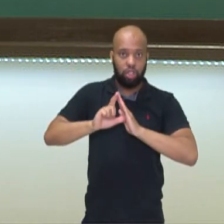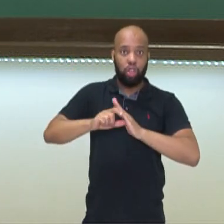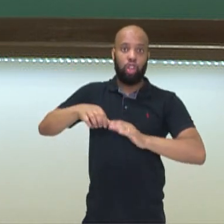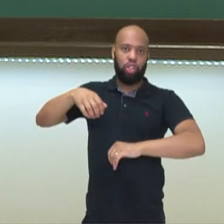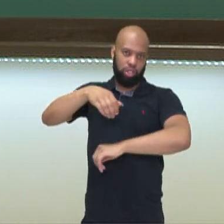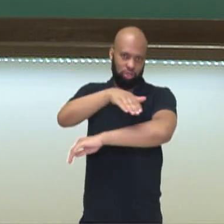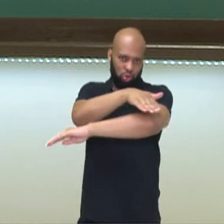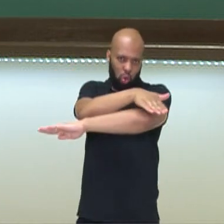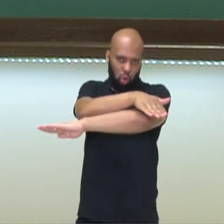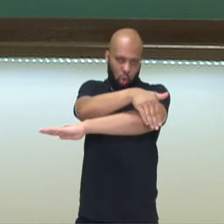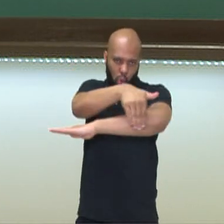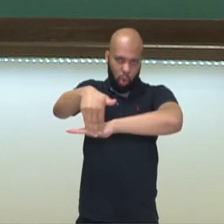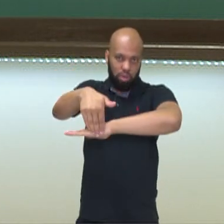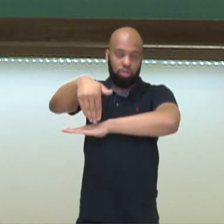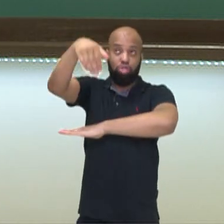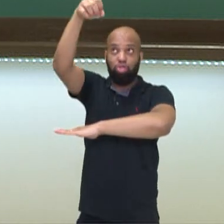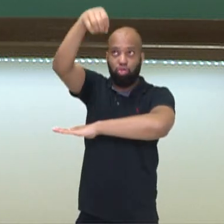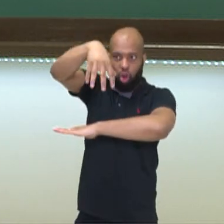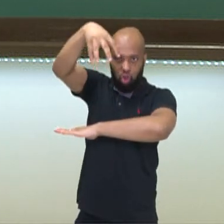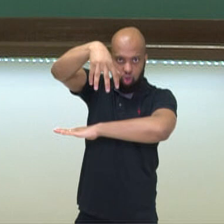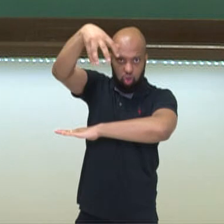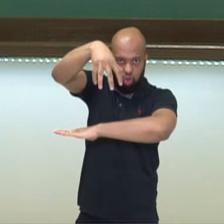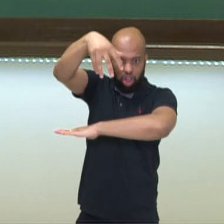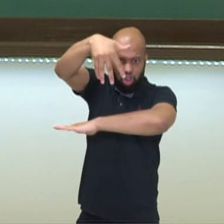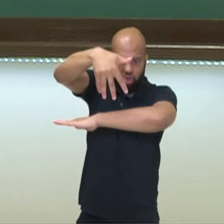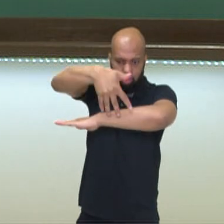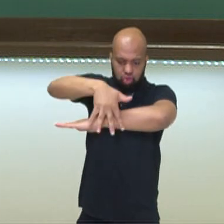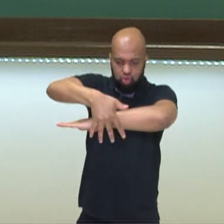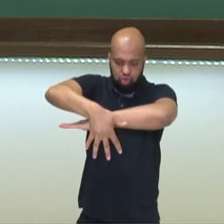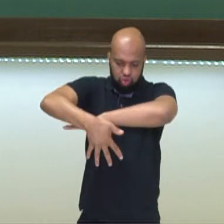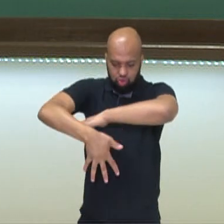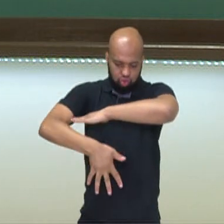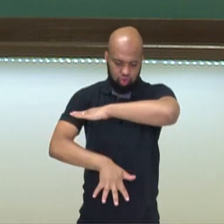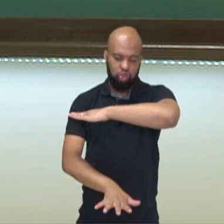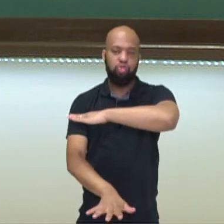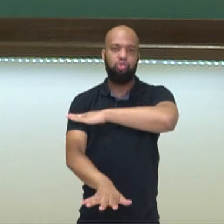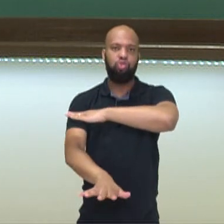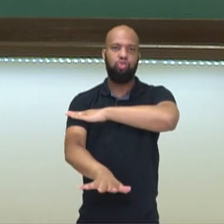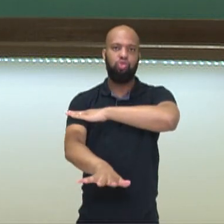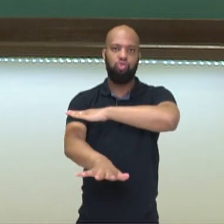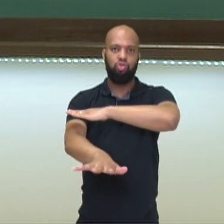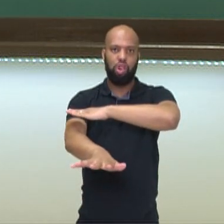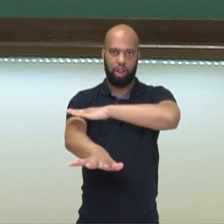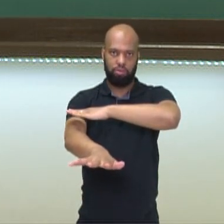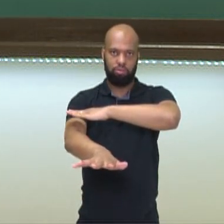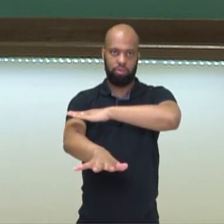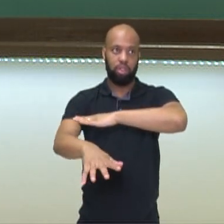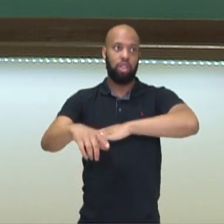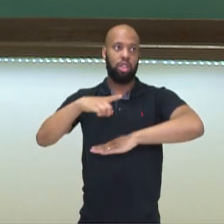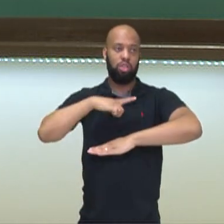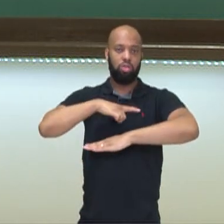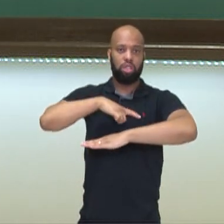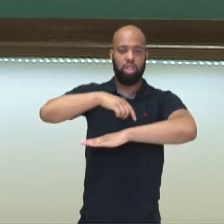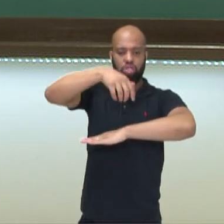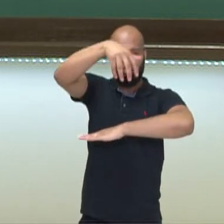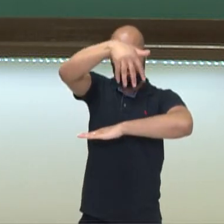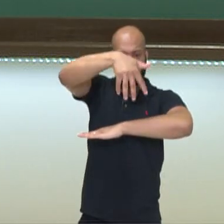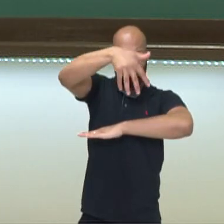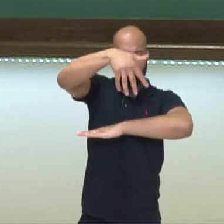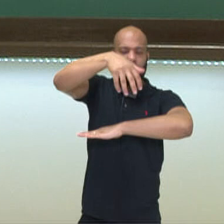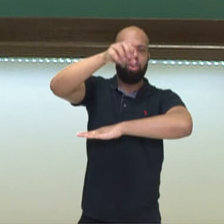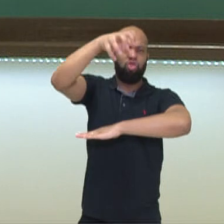chovia e a água percolava, infiltrava no solo. Então ficava o solo ali encharcado e